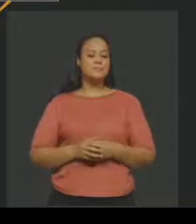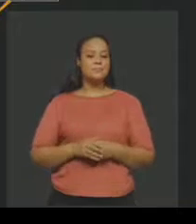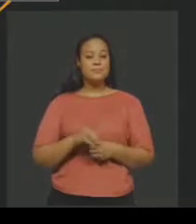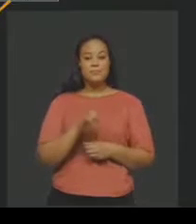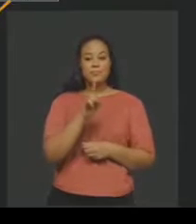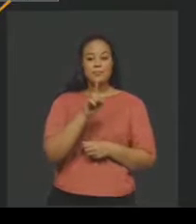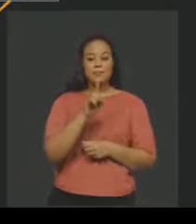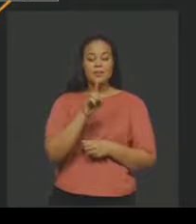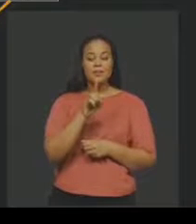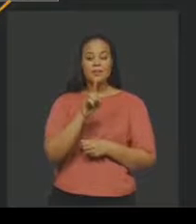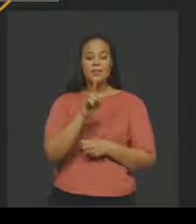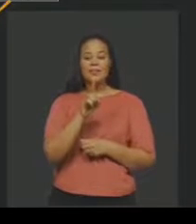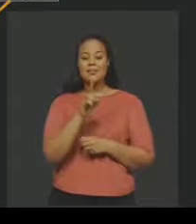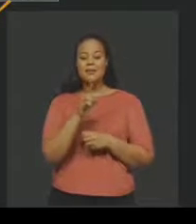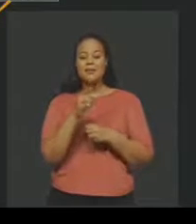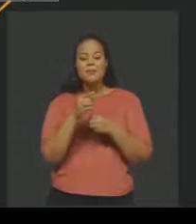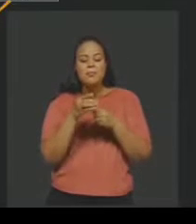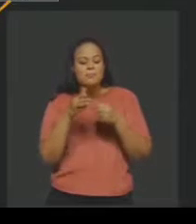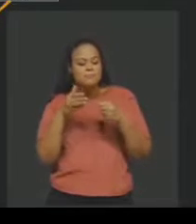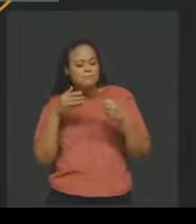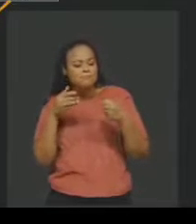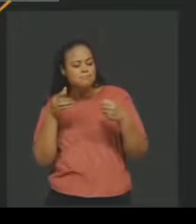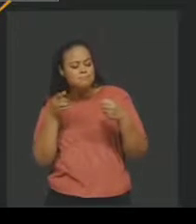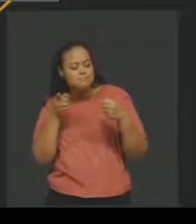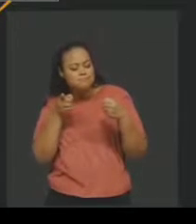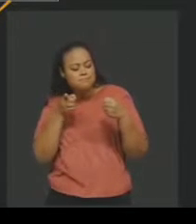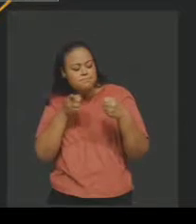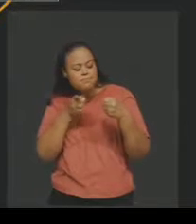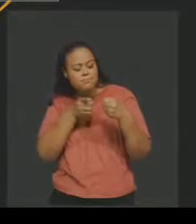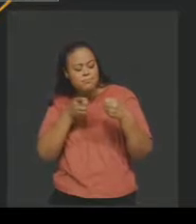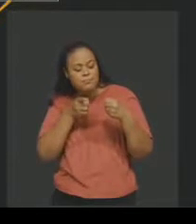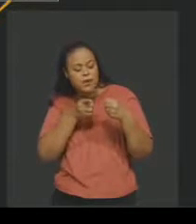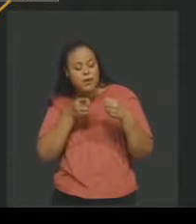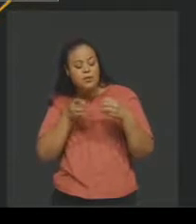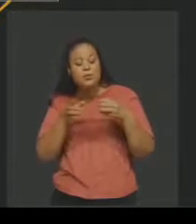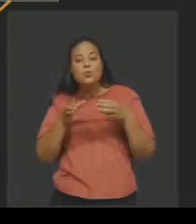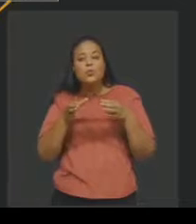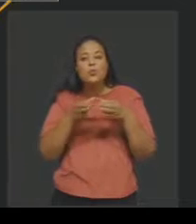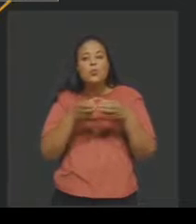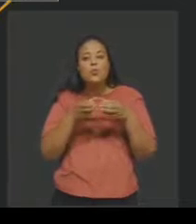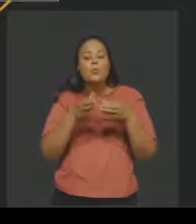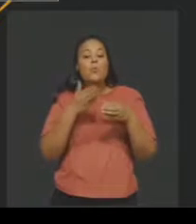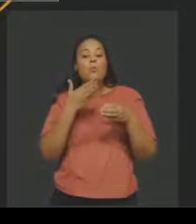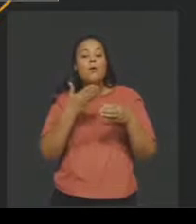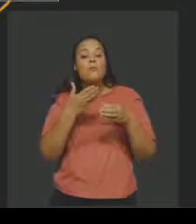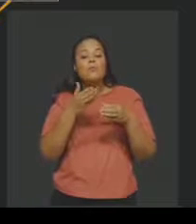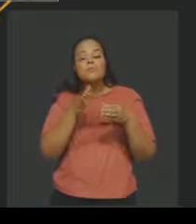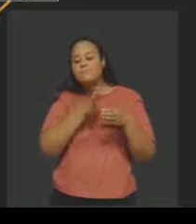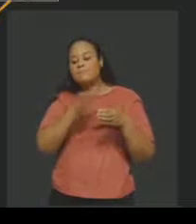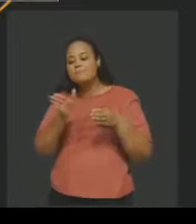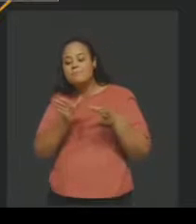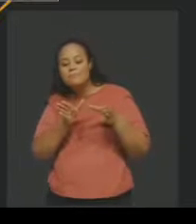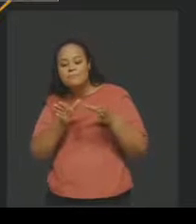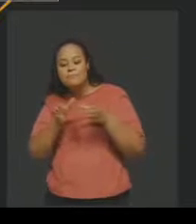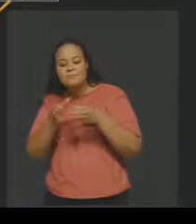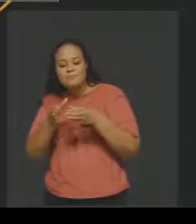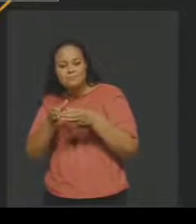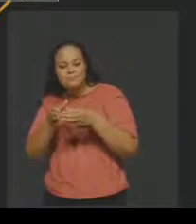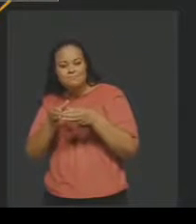ela está mais próxima, um pouco mais próxima do grupo Eucária, um pouco mais distante do